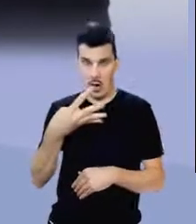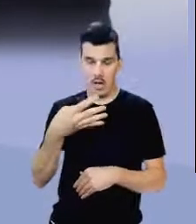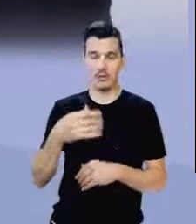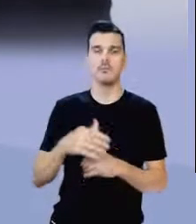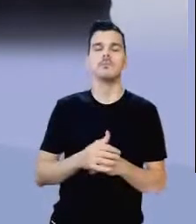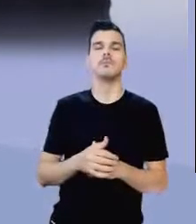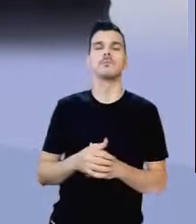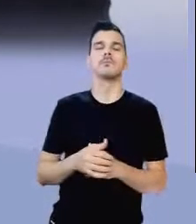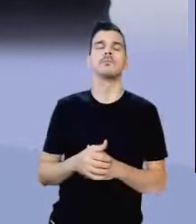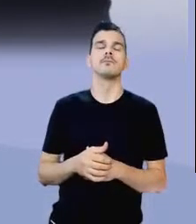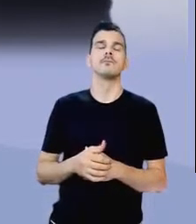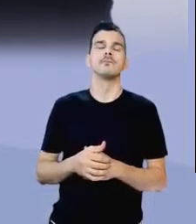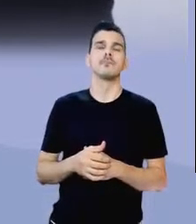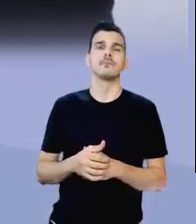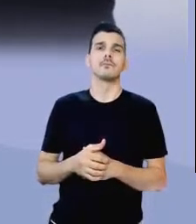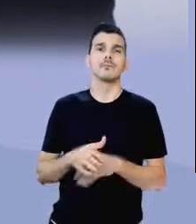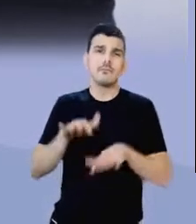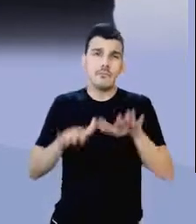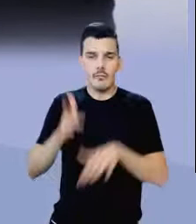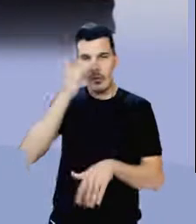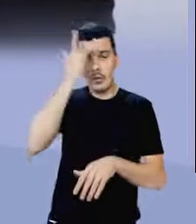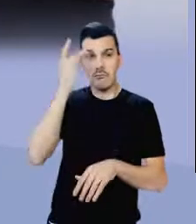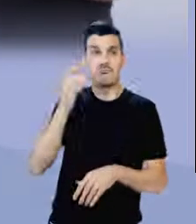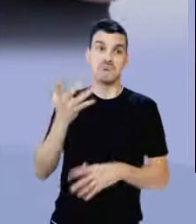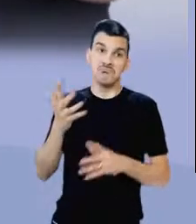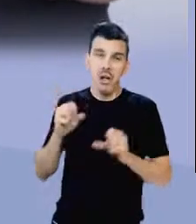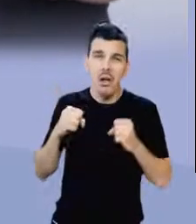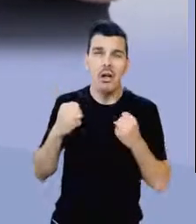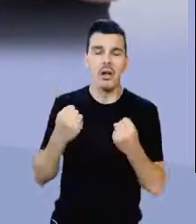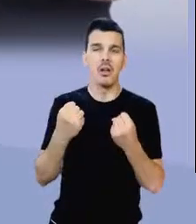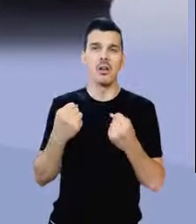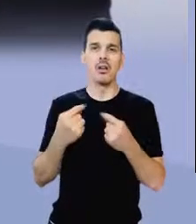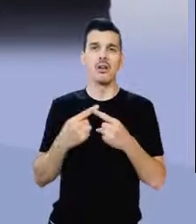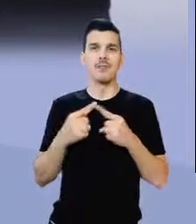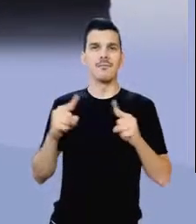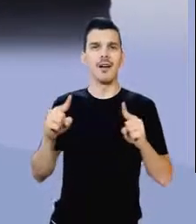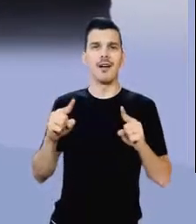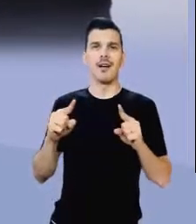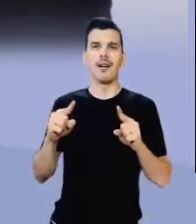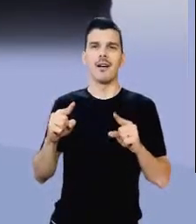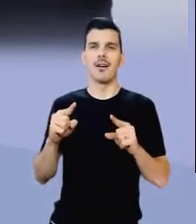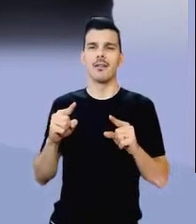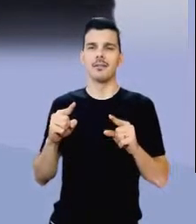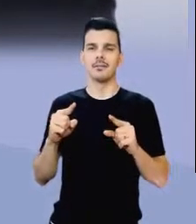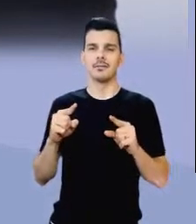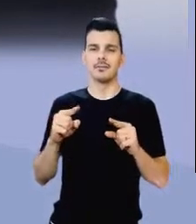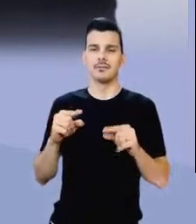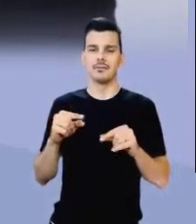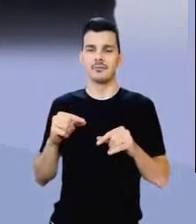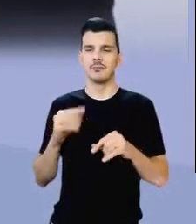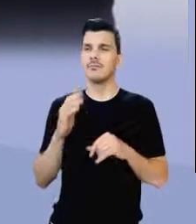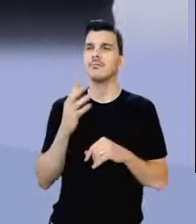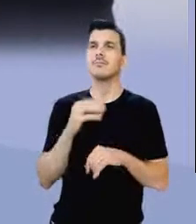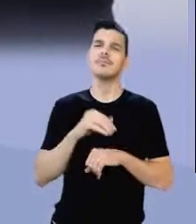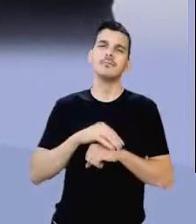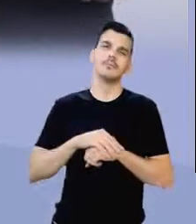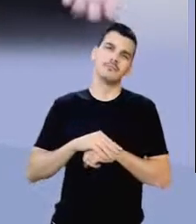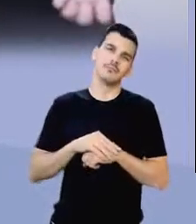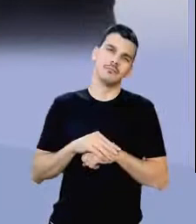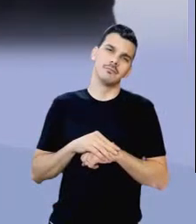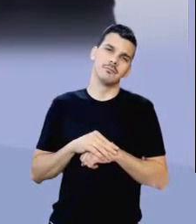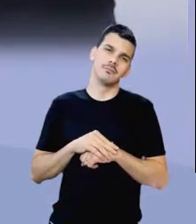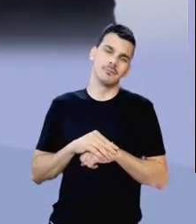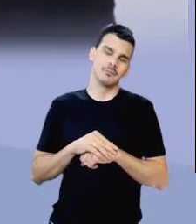1964, quando ela faleceu, talvez as pessoas fossem assim, mais paradas, o rostinho